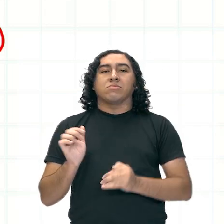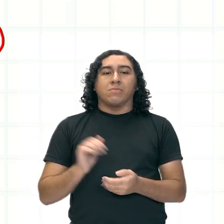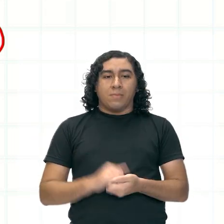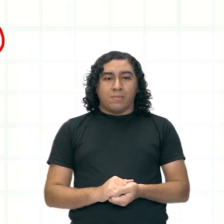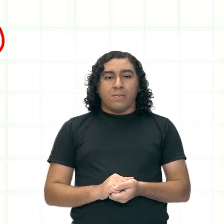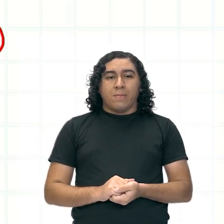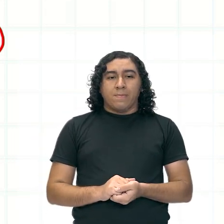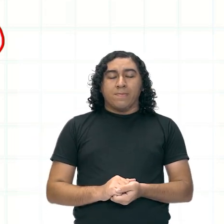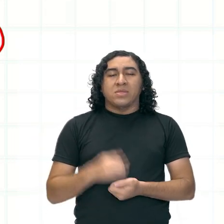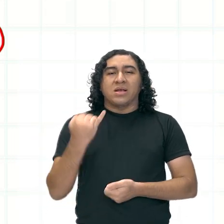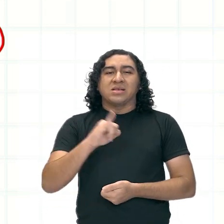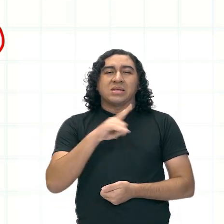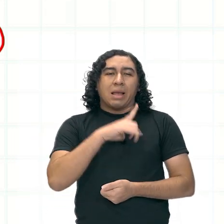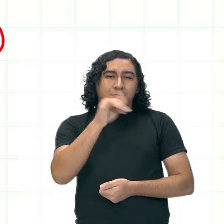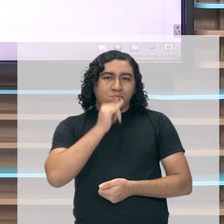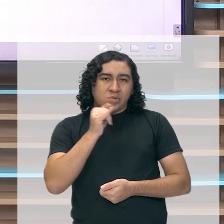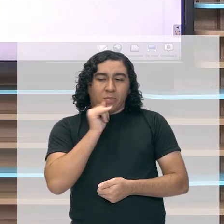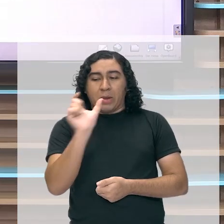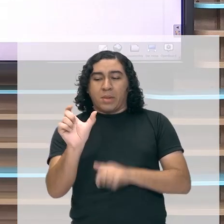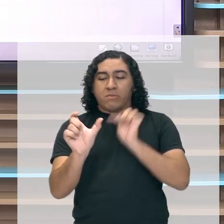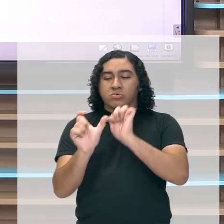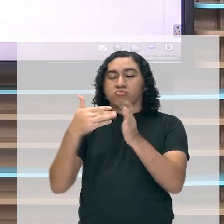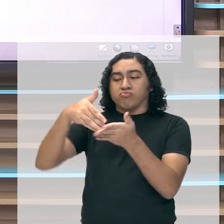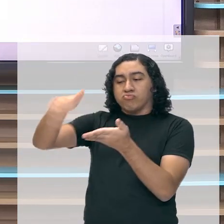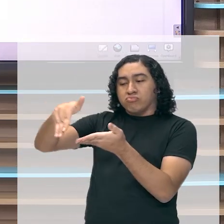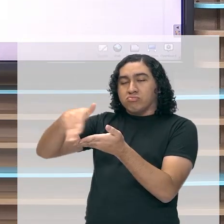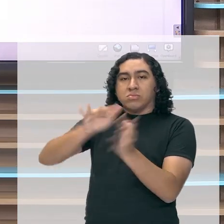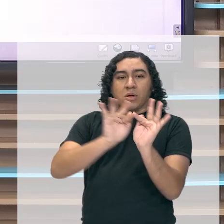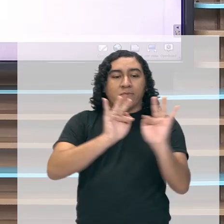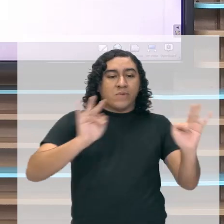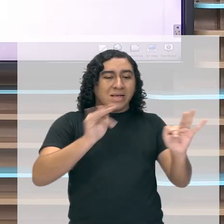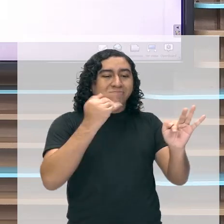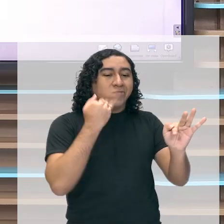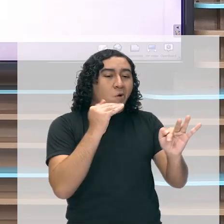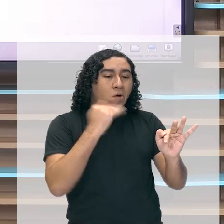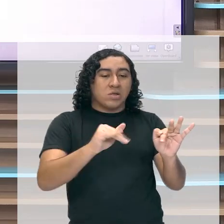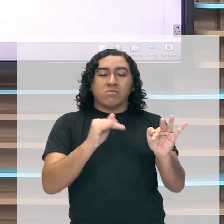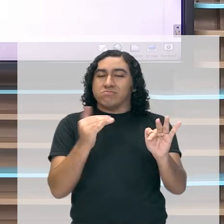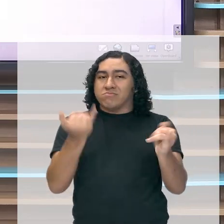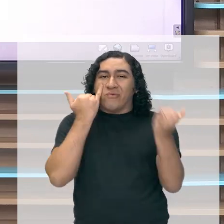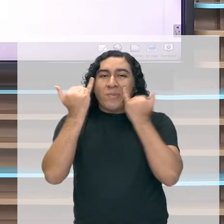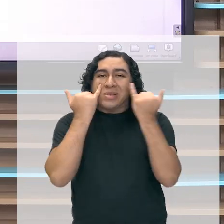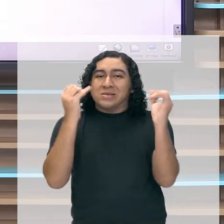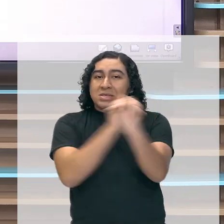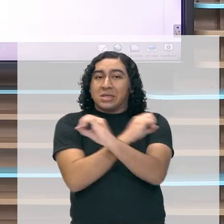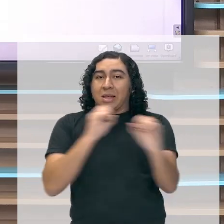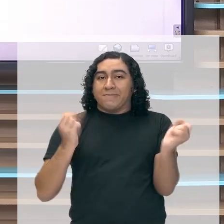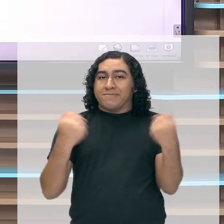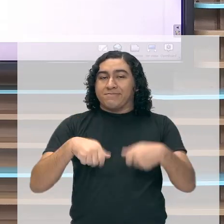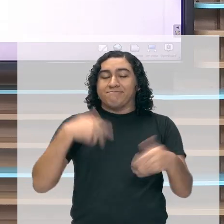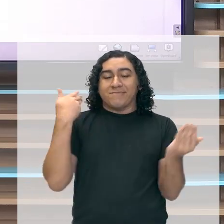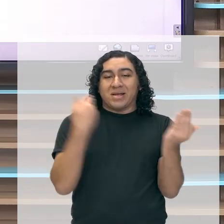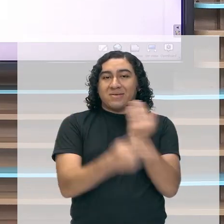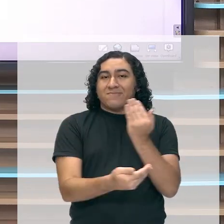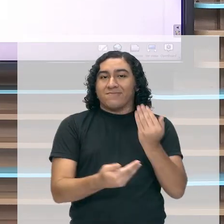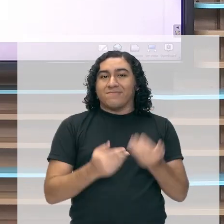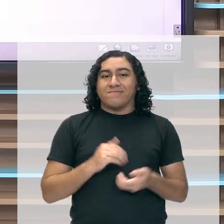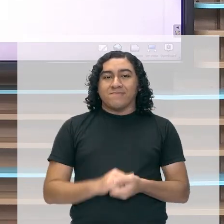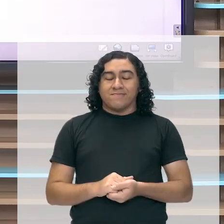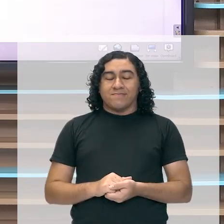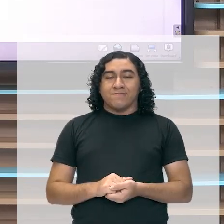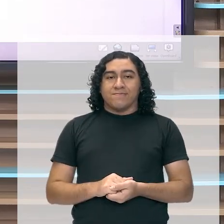pode faltar. Se caso você retira, o enunciado perde informação importante, o enunciado pode até perder